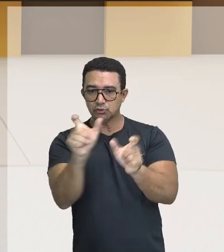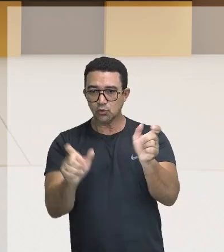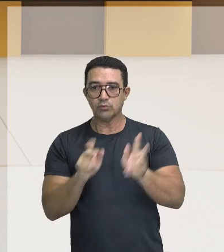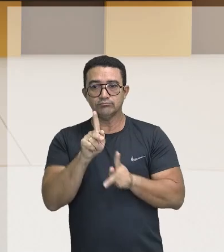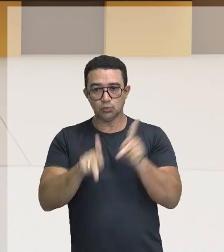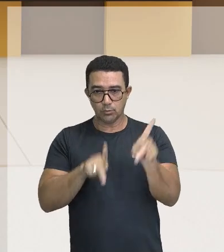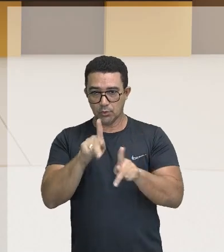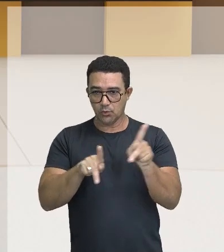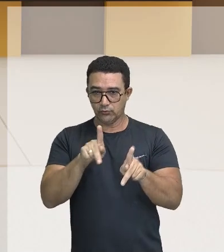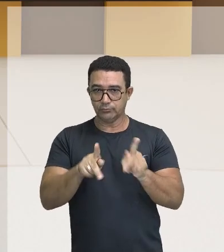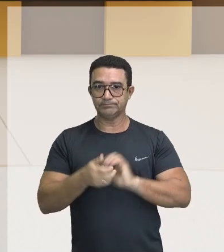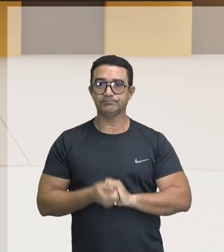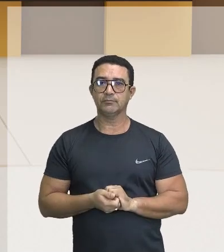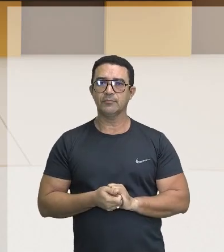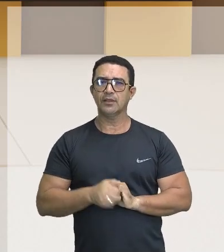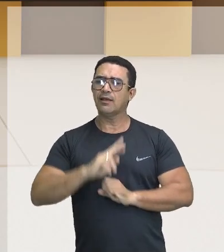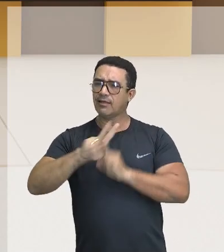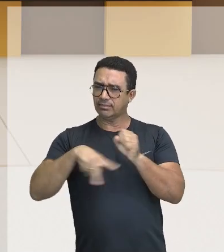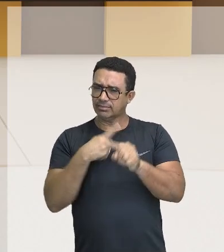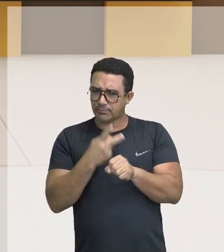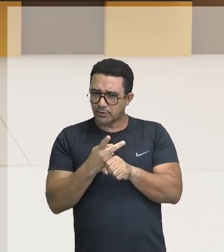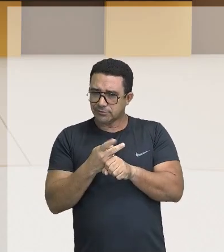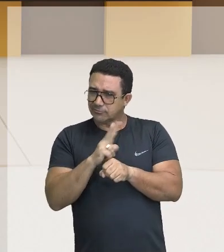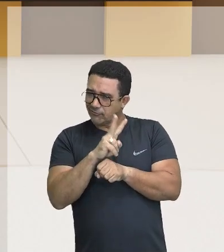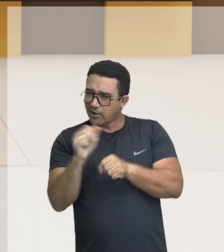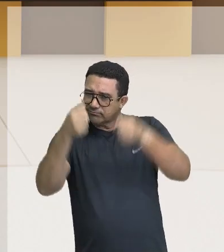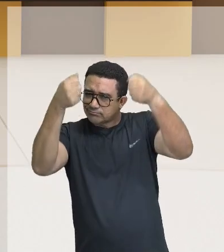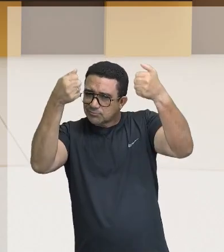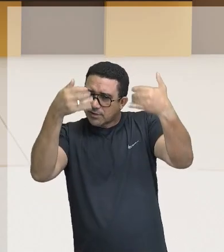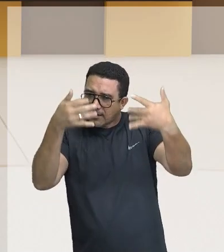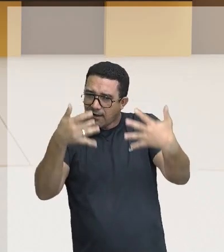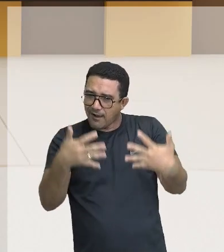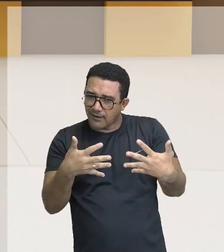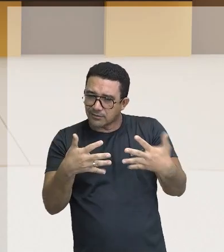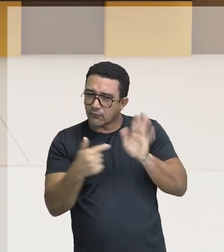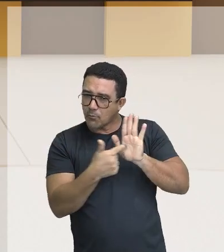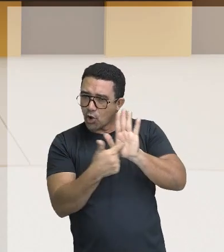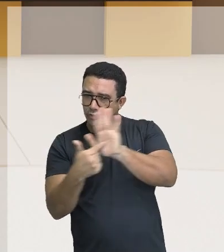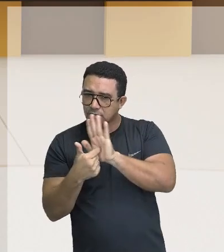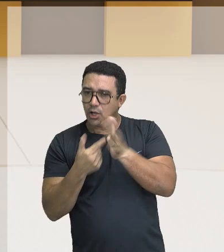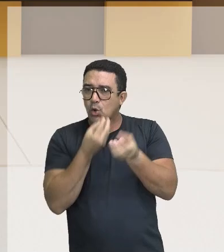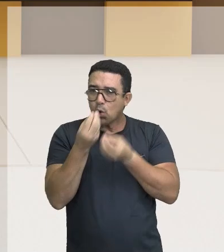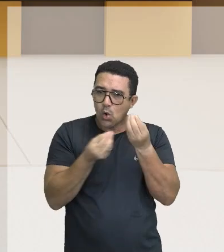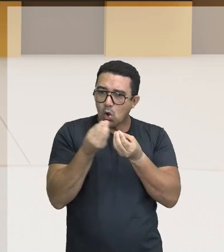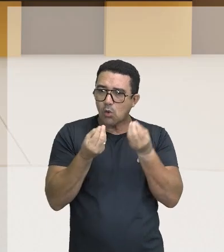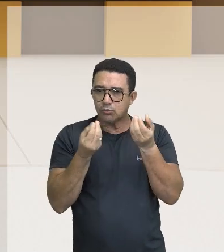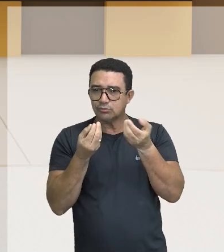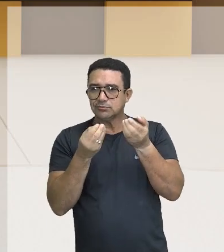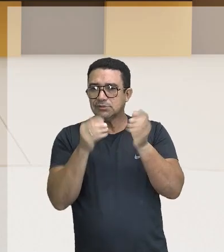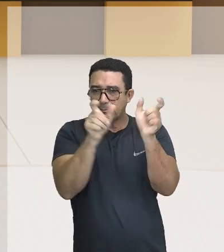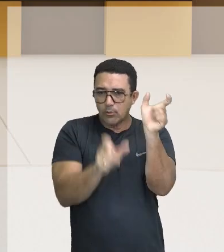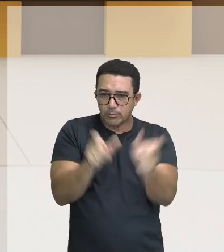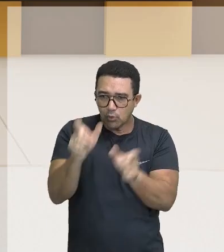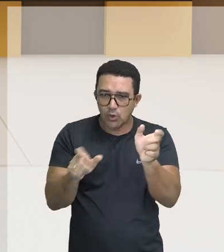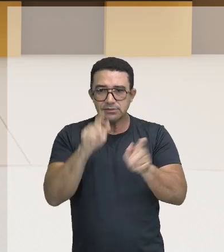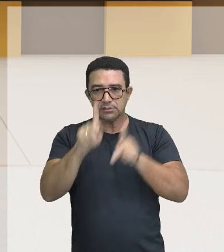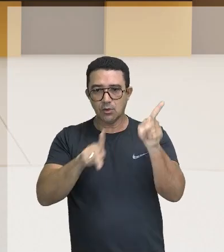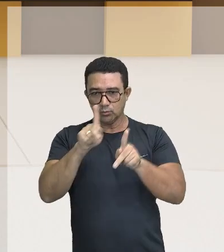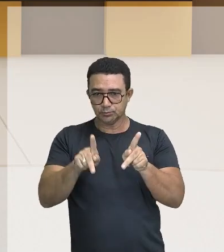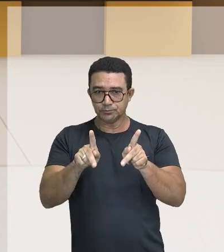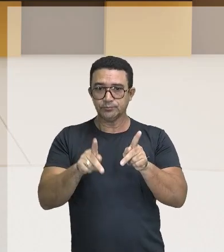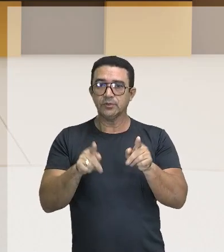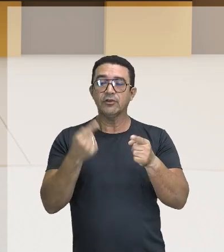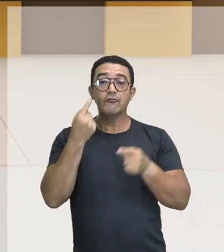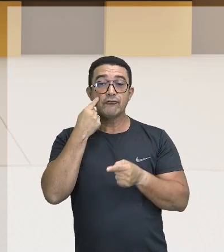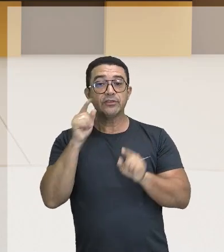população. Daqui a pouco a gente vai ver um exemplo prático onde a gente tem essa população, onde tem os elementos. Vamos